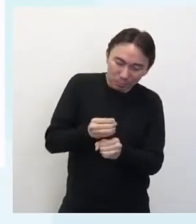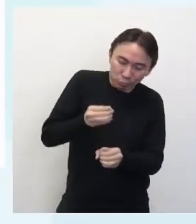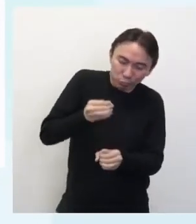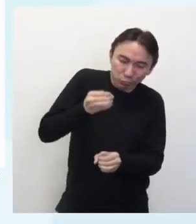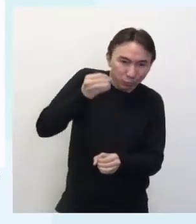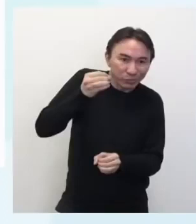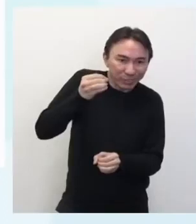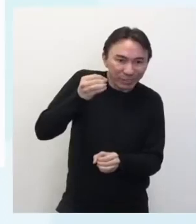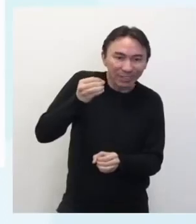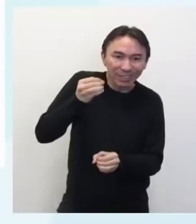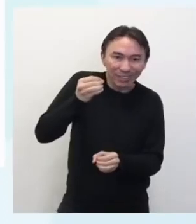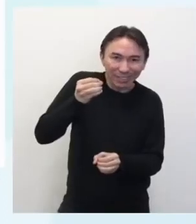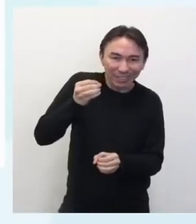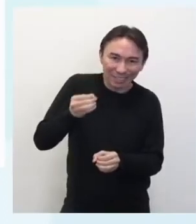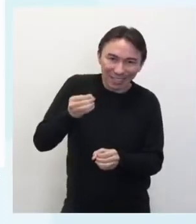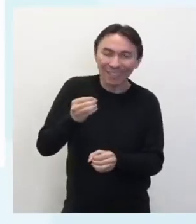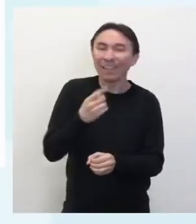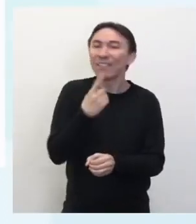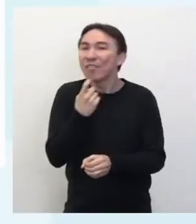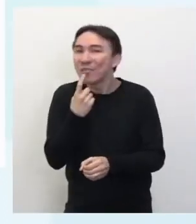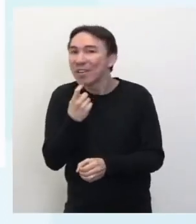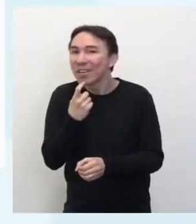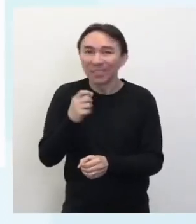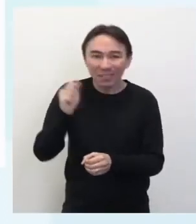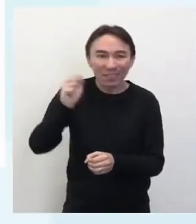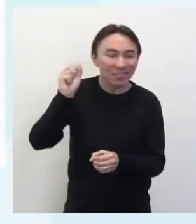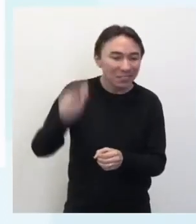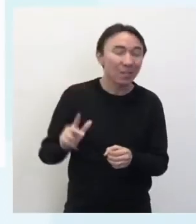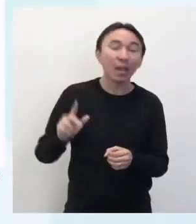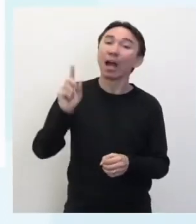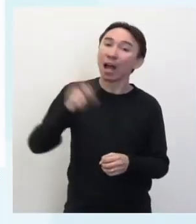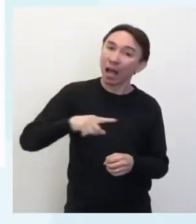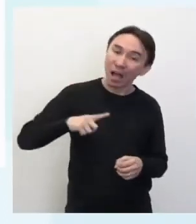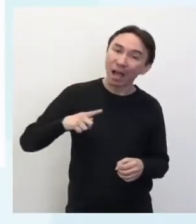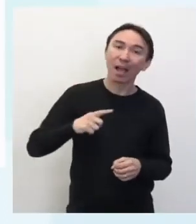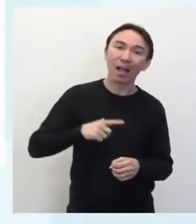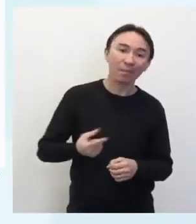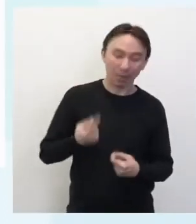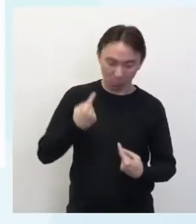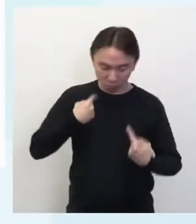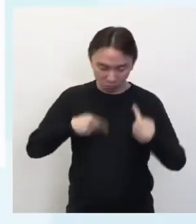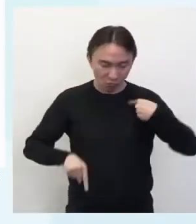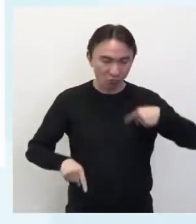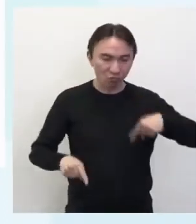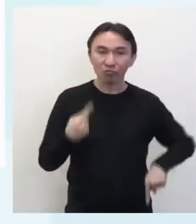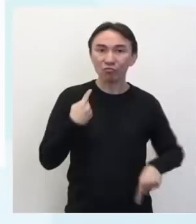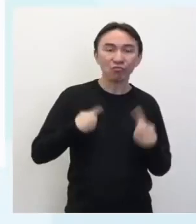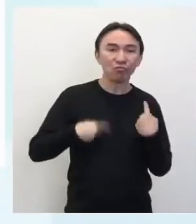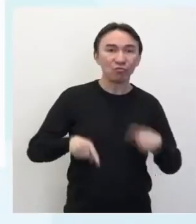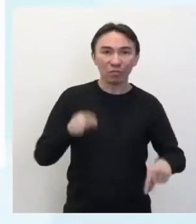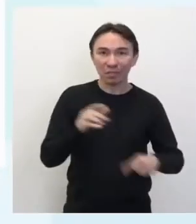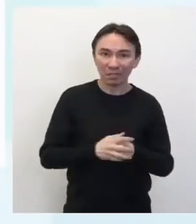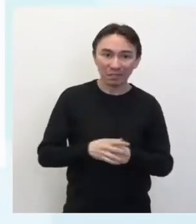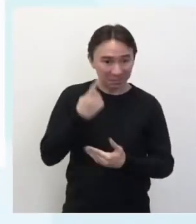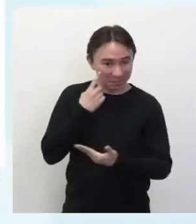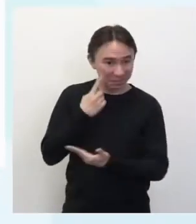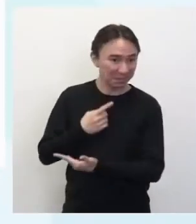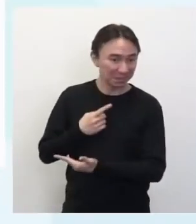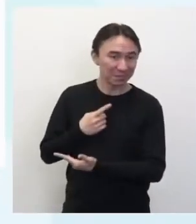artérias, que a gente vai falar numa outra aula. Mas vamos ver que os sistemas estão integrados, né? O sistema ósseo e o